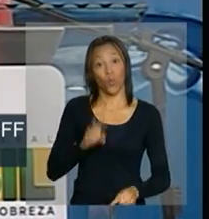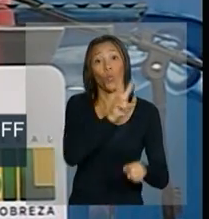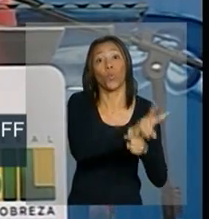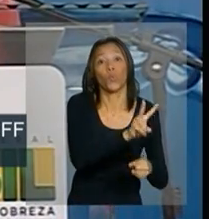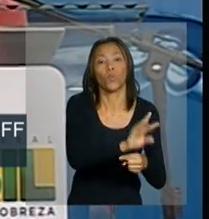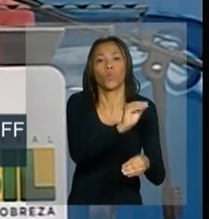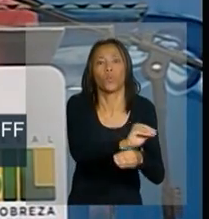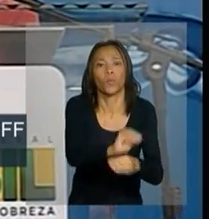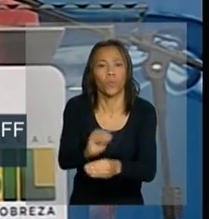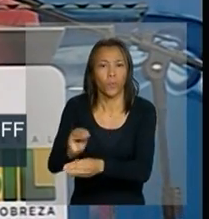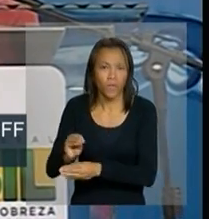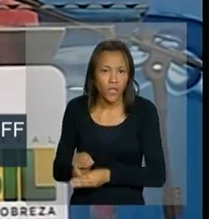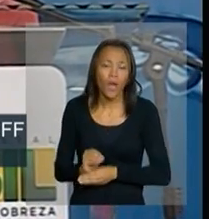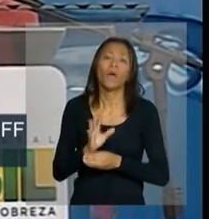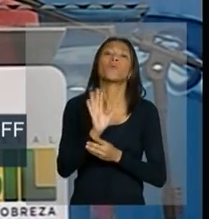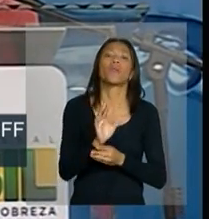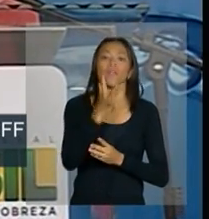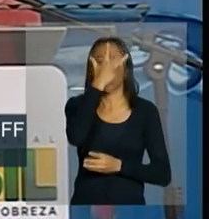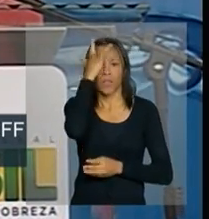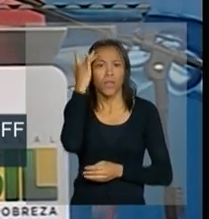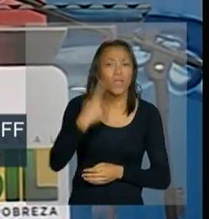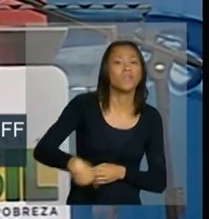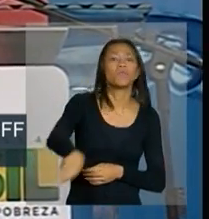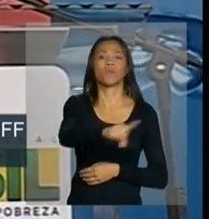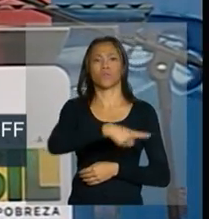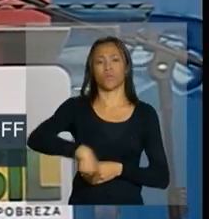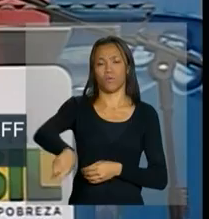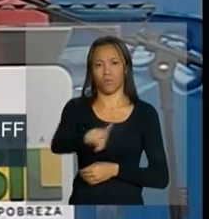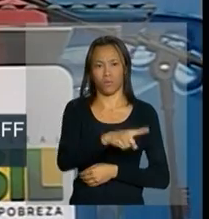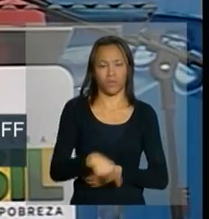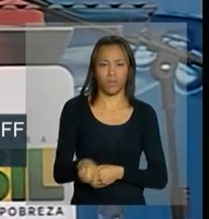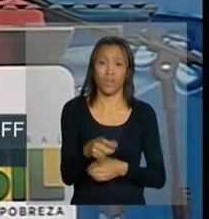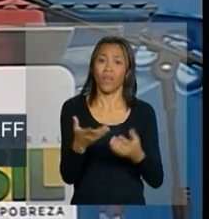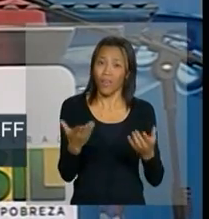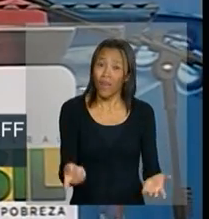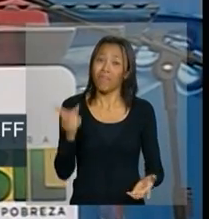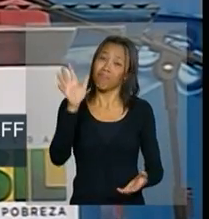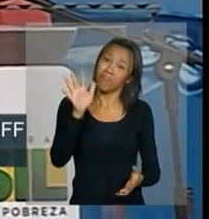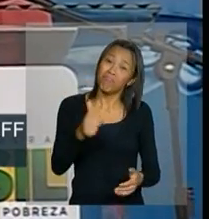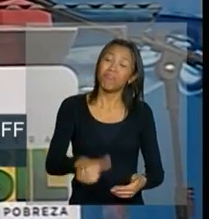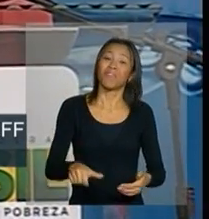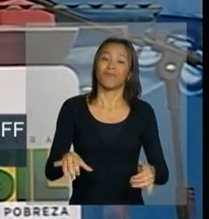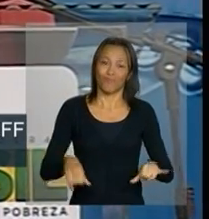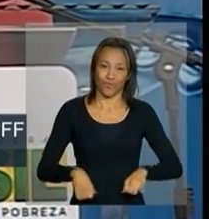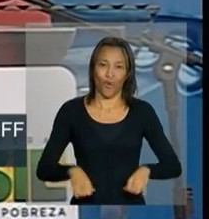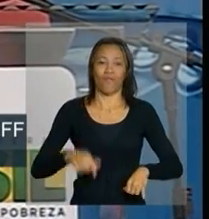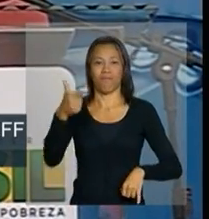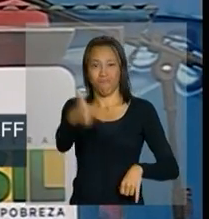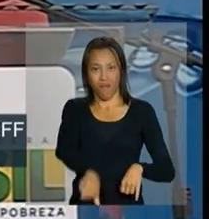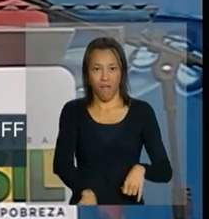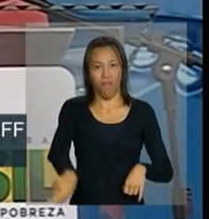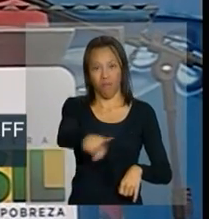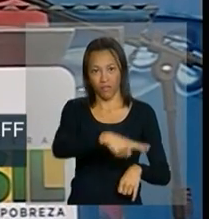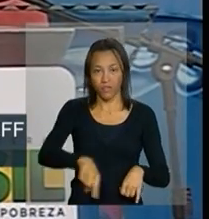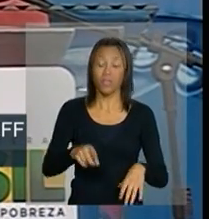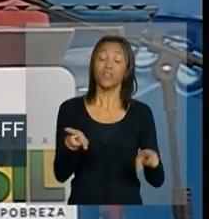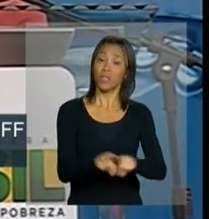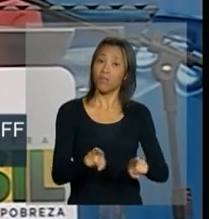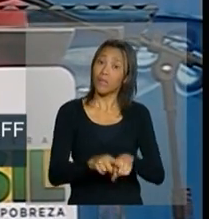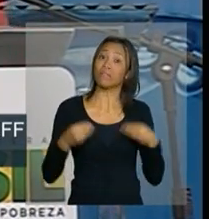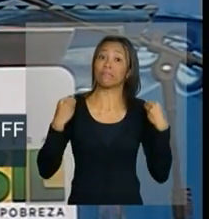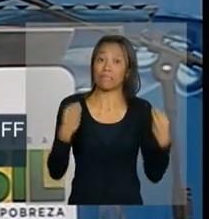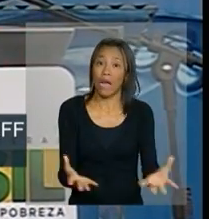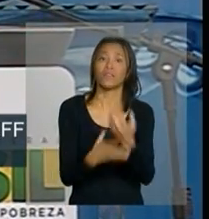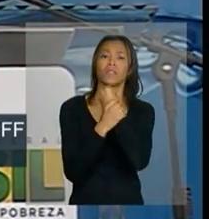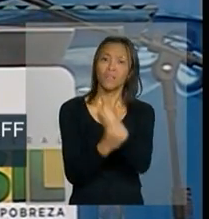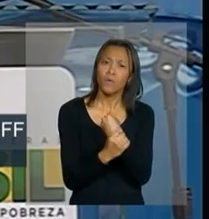cuidar das pessoas que são aquelas mais frágeis. Garantir também